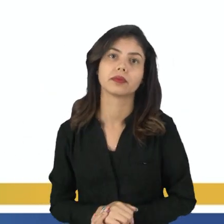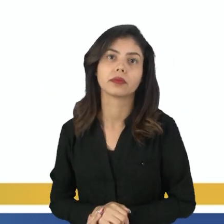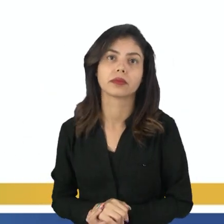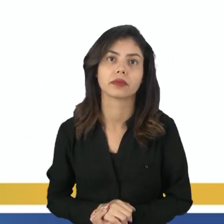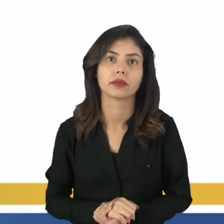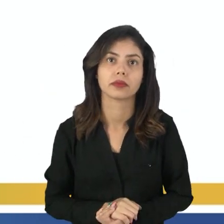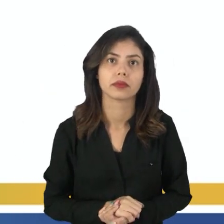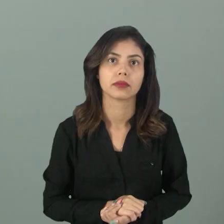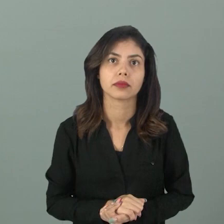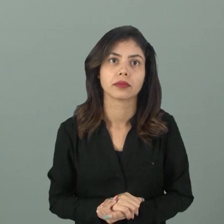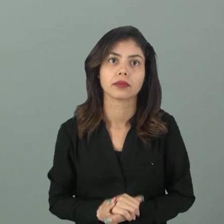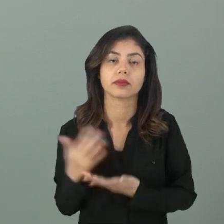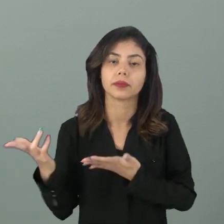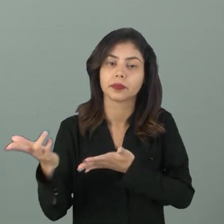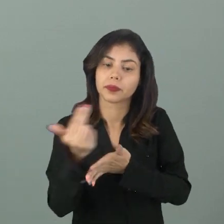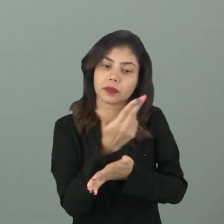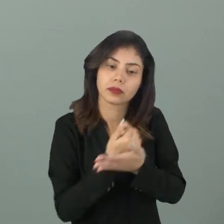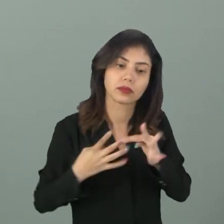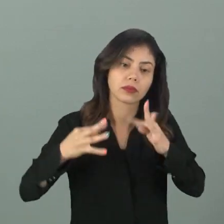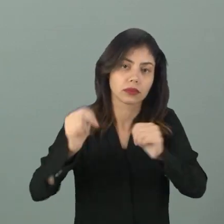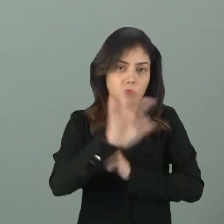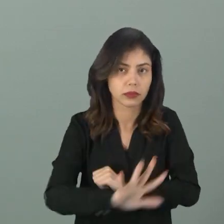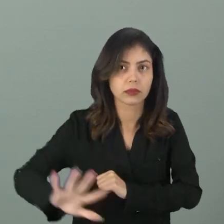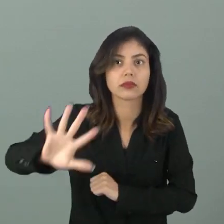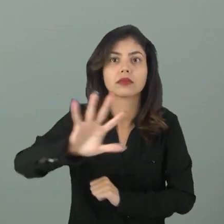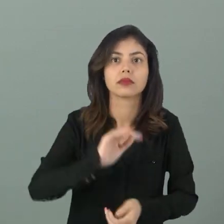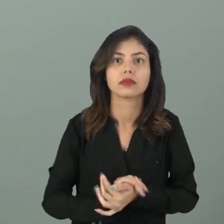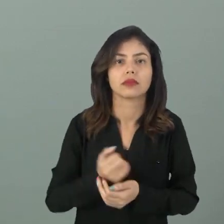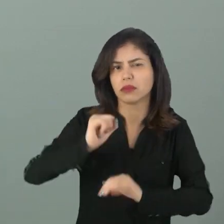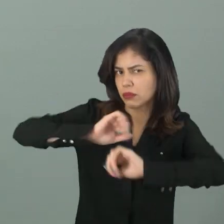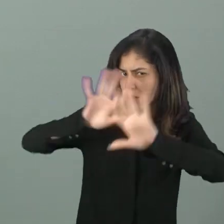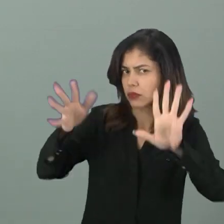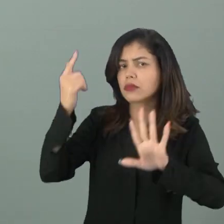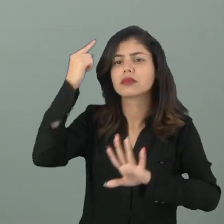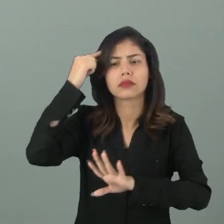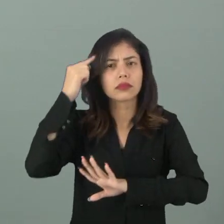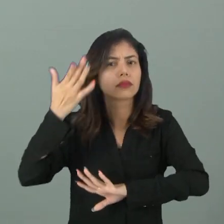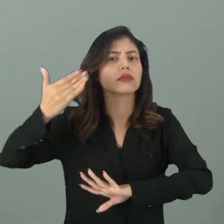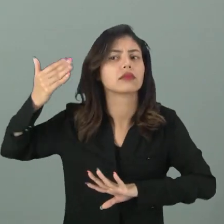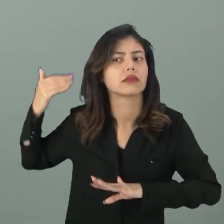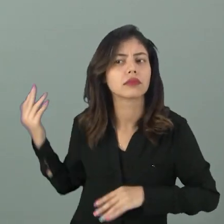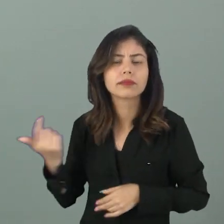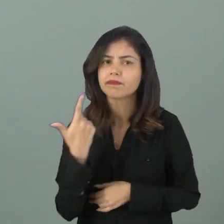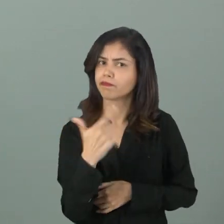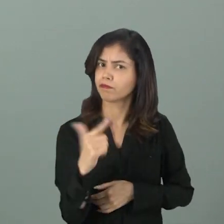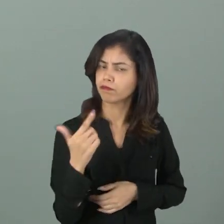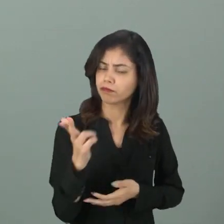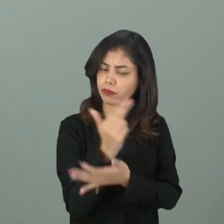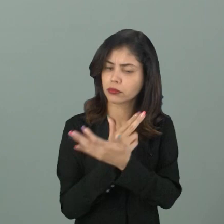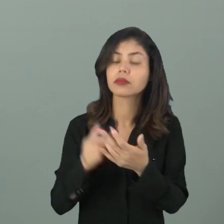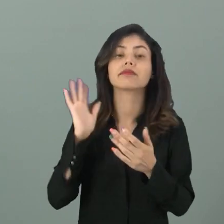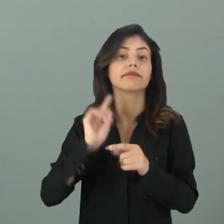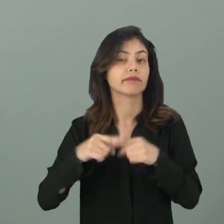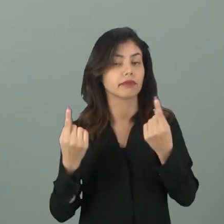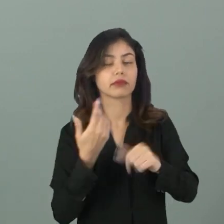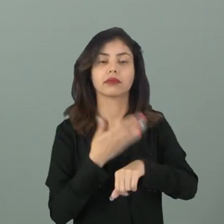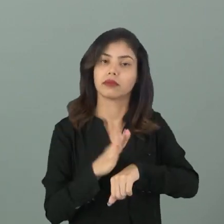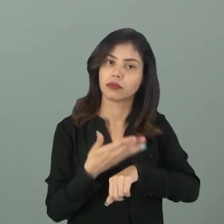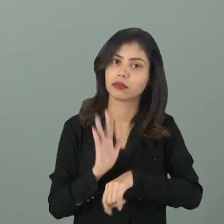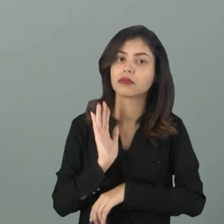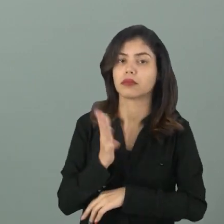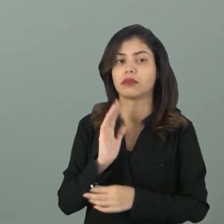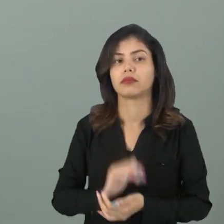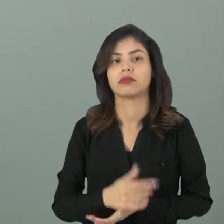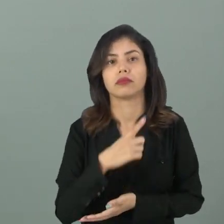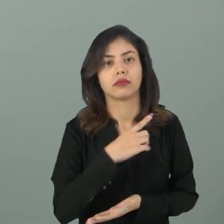Então, as artes como um todo, né? Claro que naquela época não se pensava em arte, mas se praticava e já